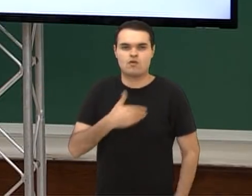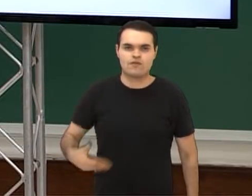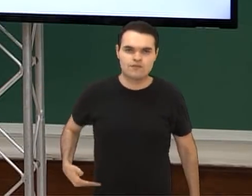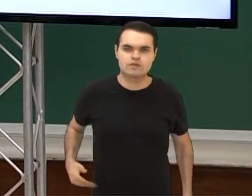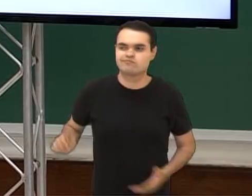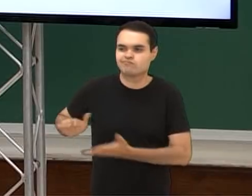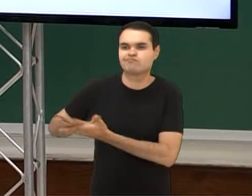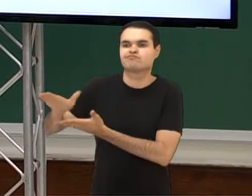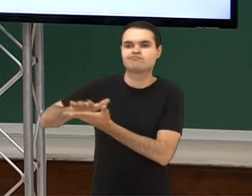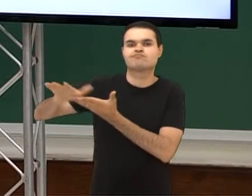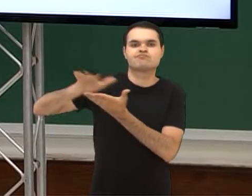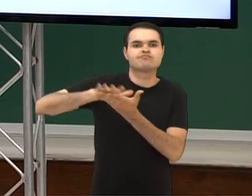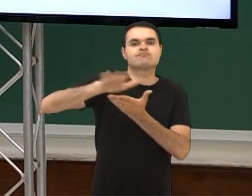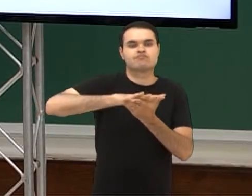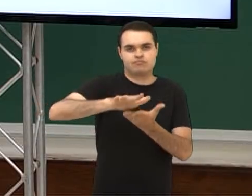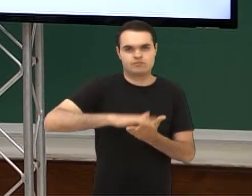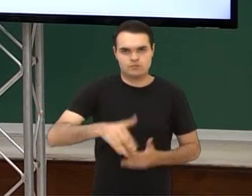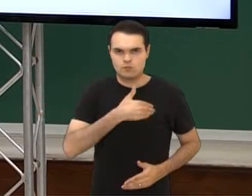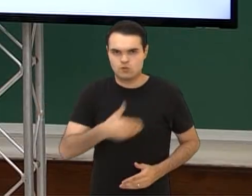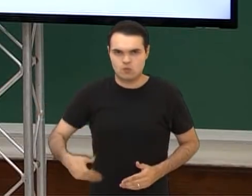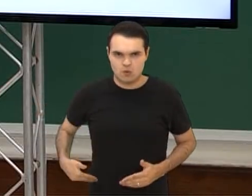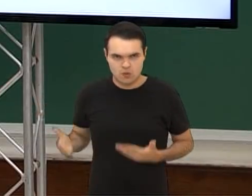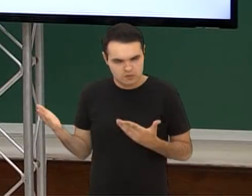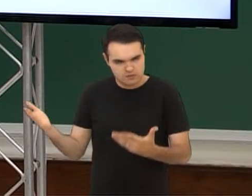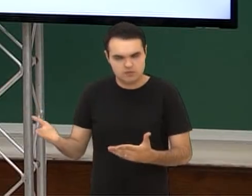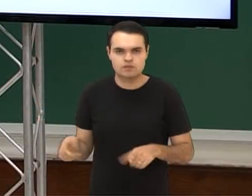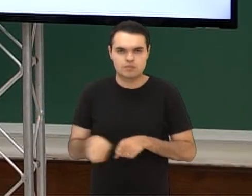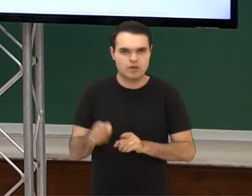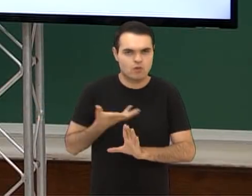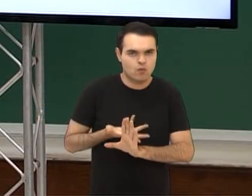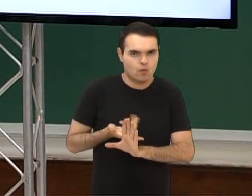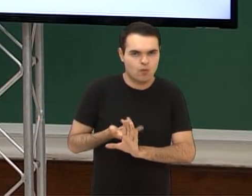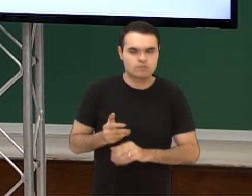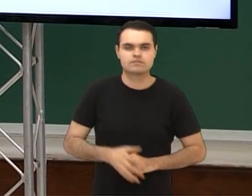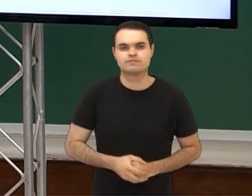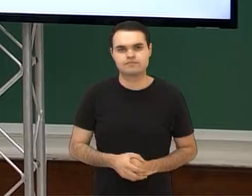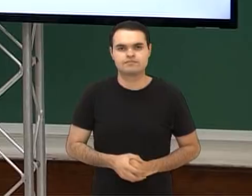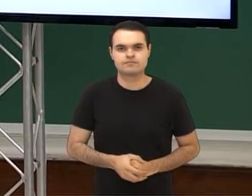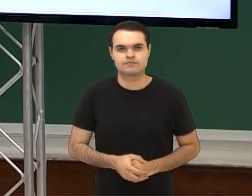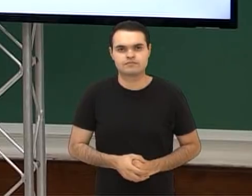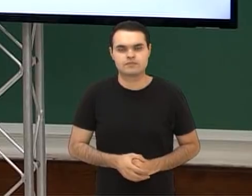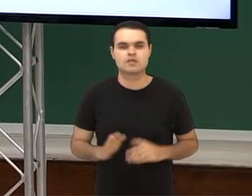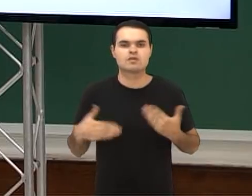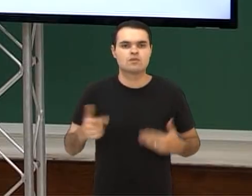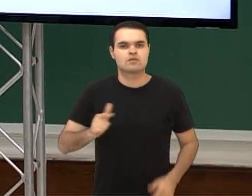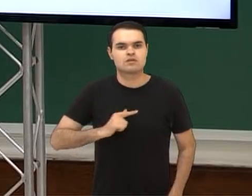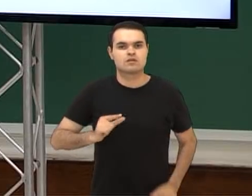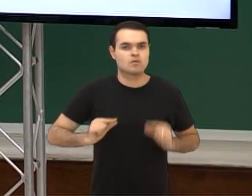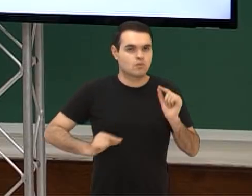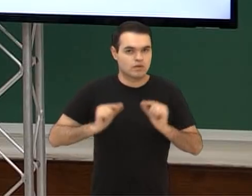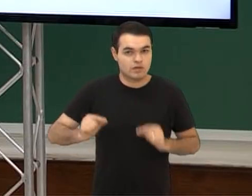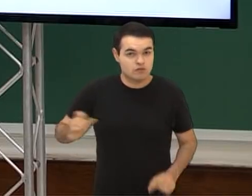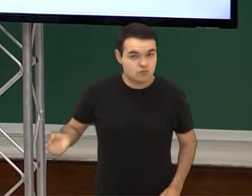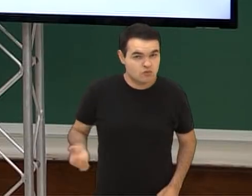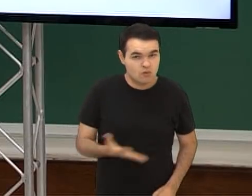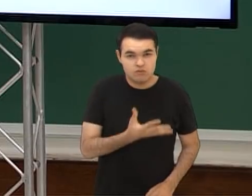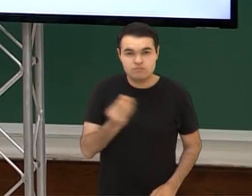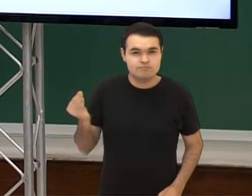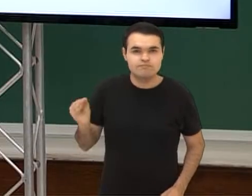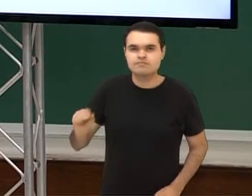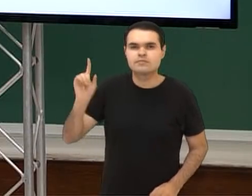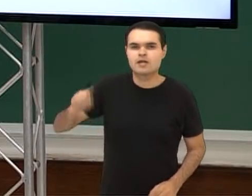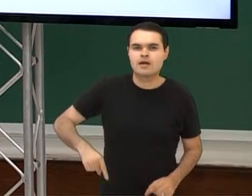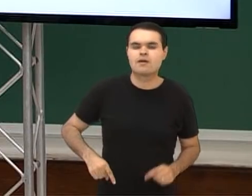os gastos do governo e a corrupção no governo. Então, tem um elemento novo que passou a entrar em cena